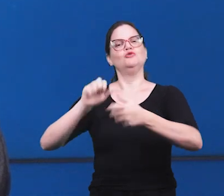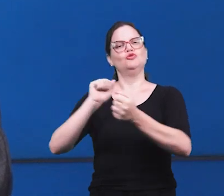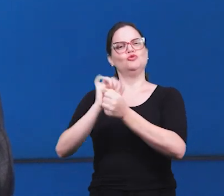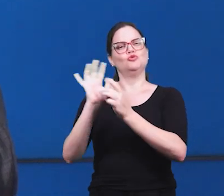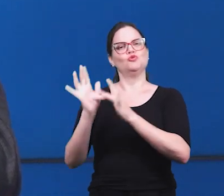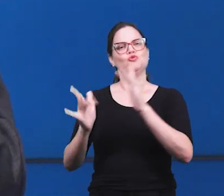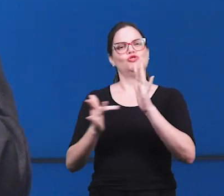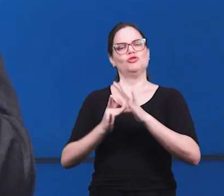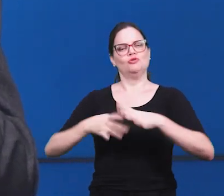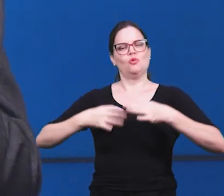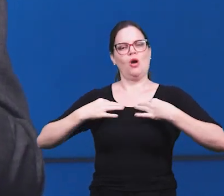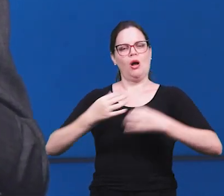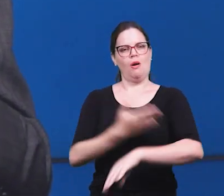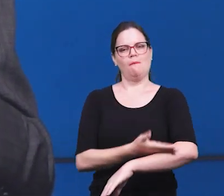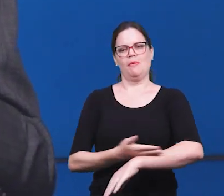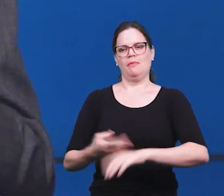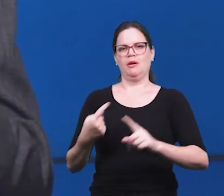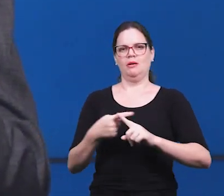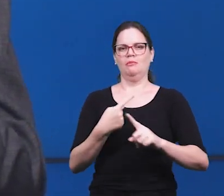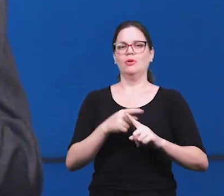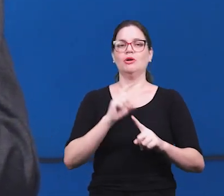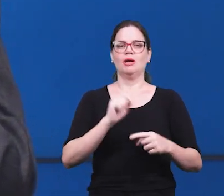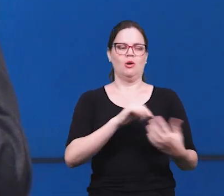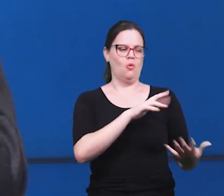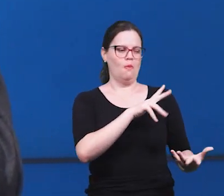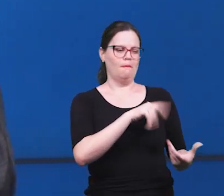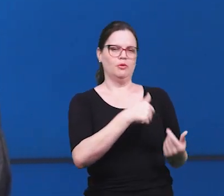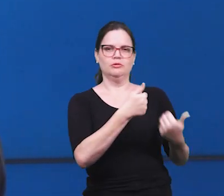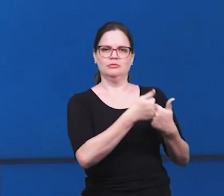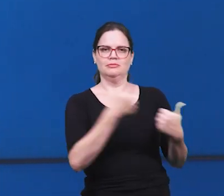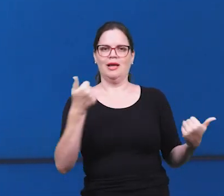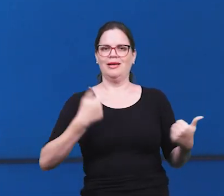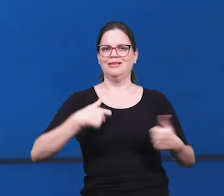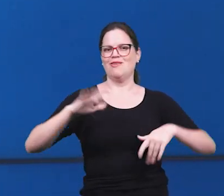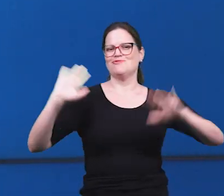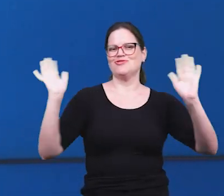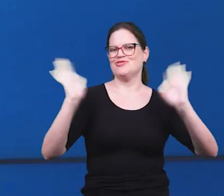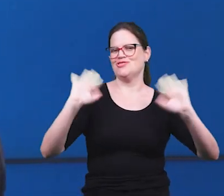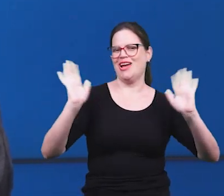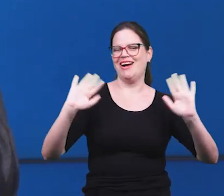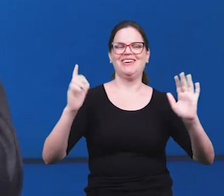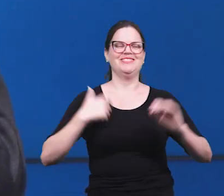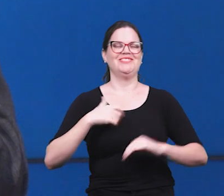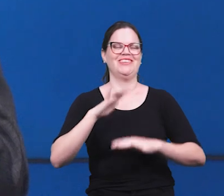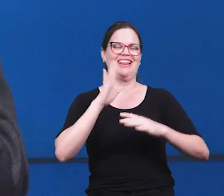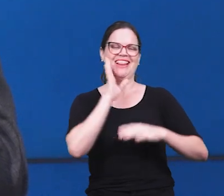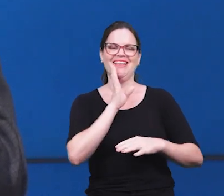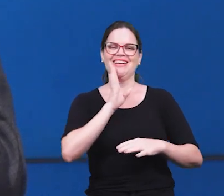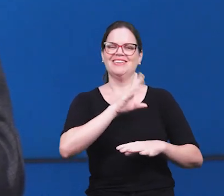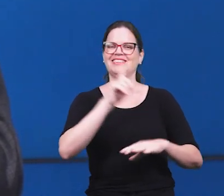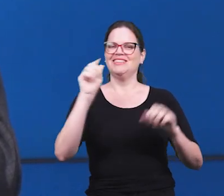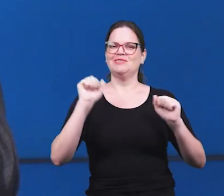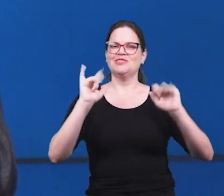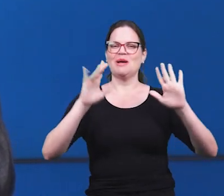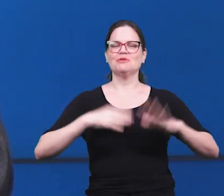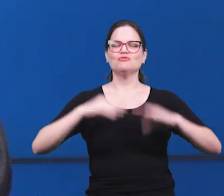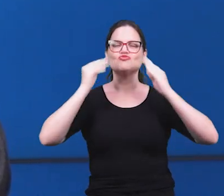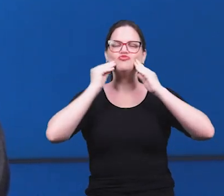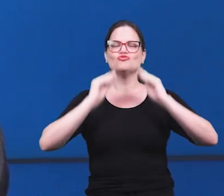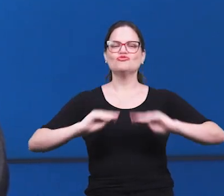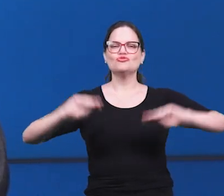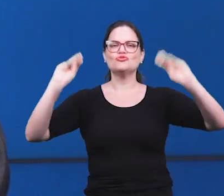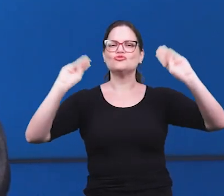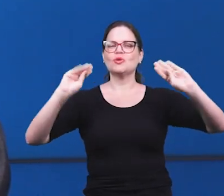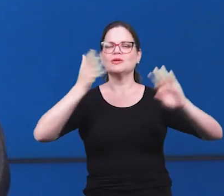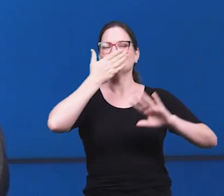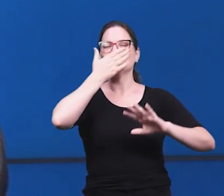Jesus, aqueles que não se contaminam com o mundo, né? E o seu tchau foi muito carinhoso, Deus te abençoe, enviando os beijinhos ali